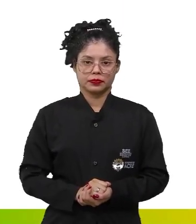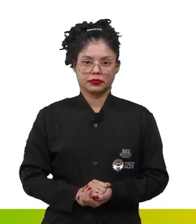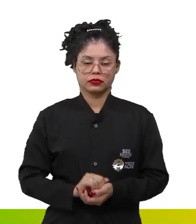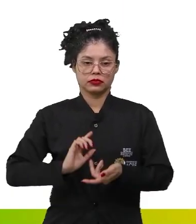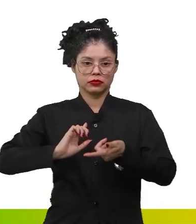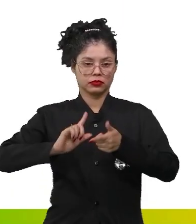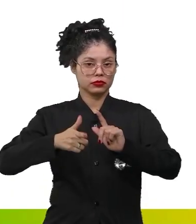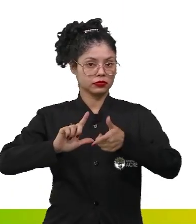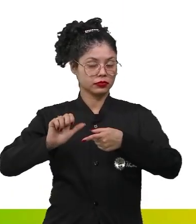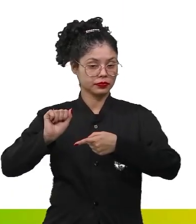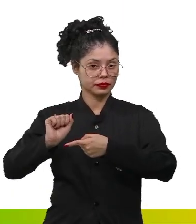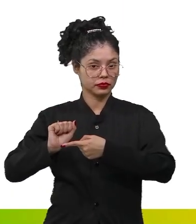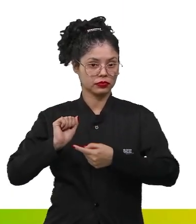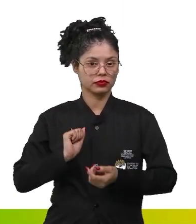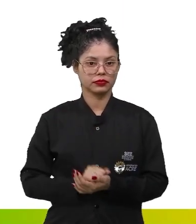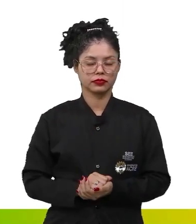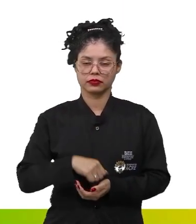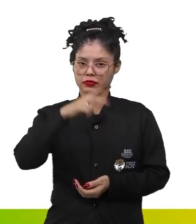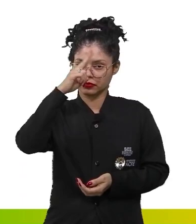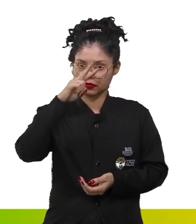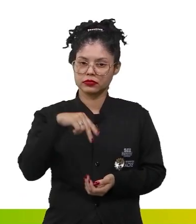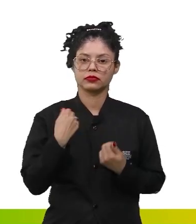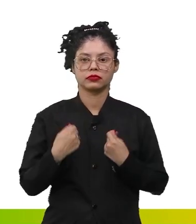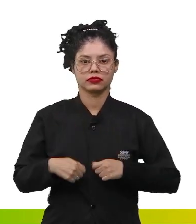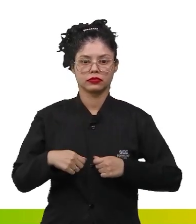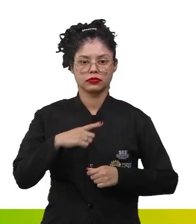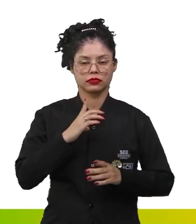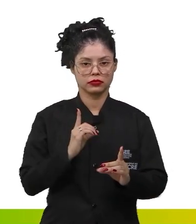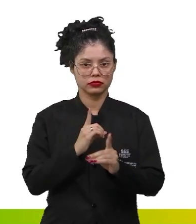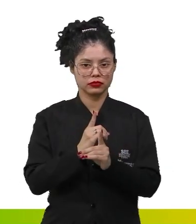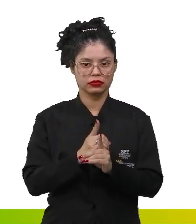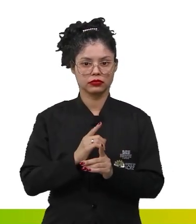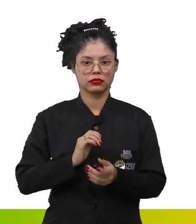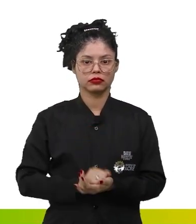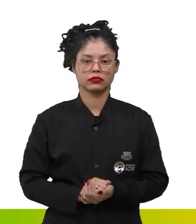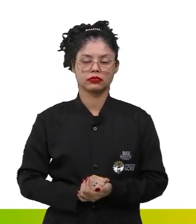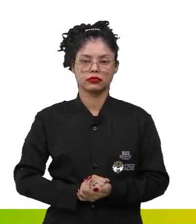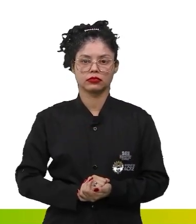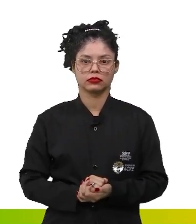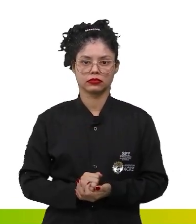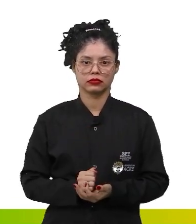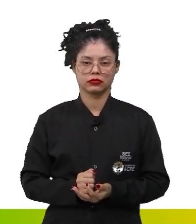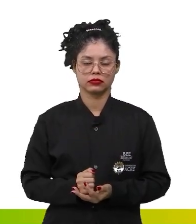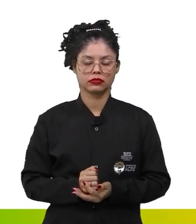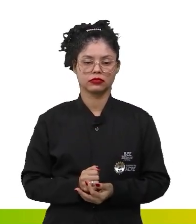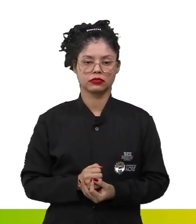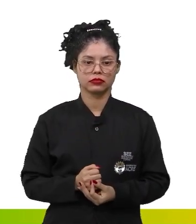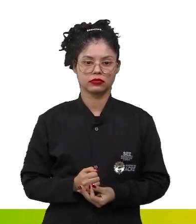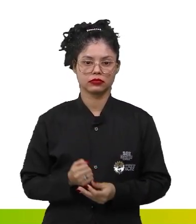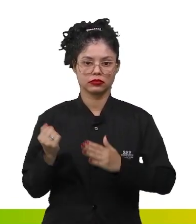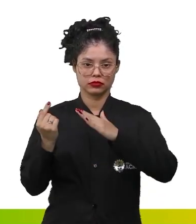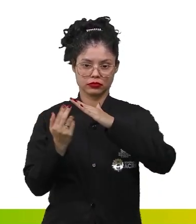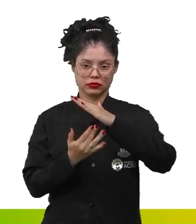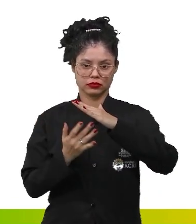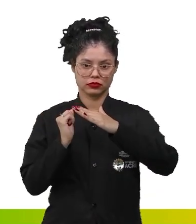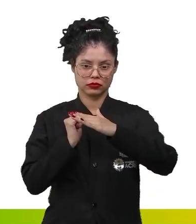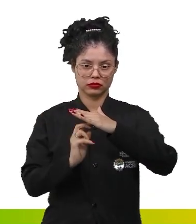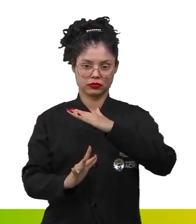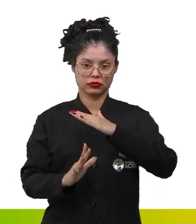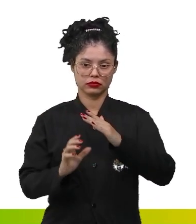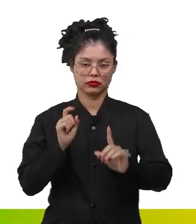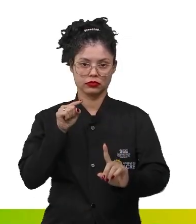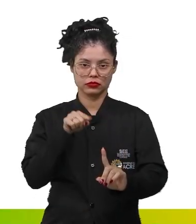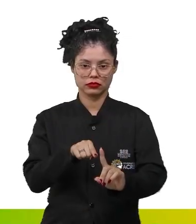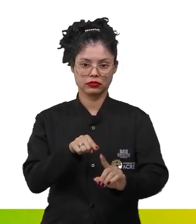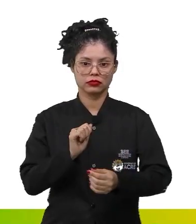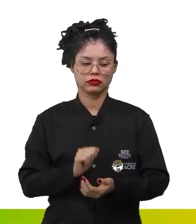para a alternativa A. Lembrando que a gente precisa identificar essas migrações internacionais